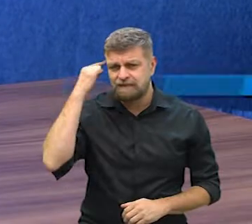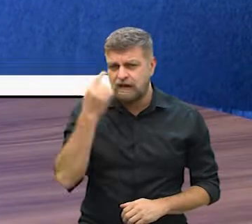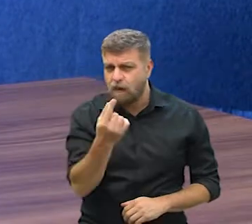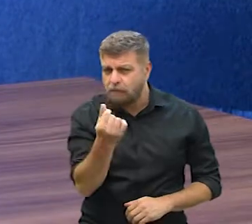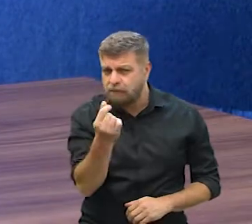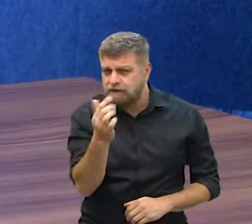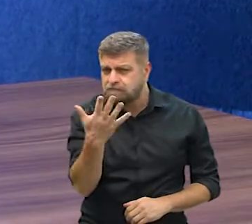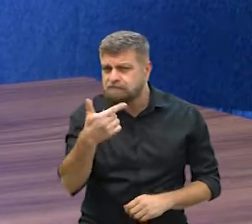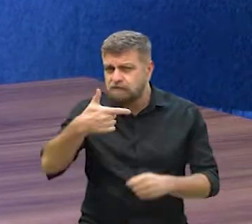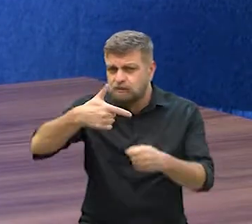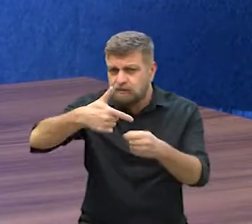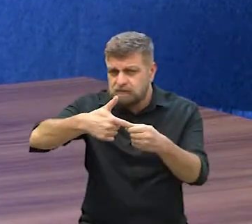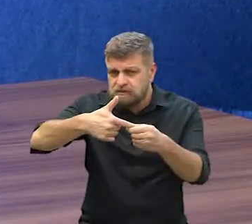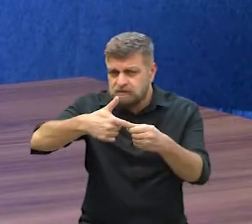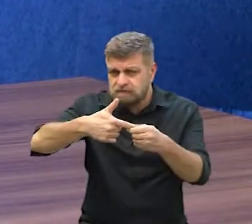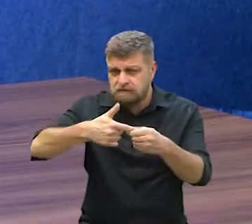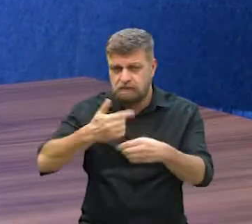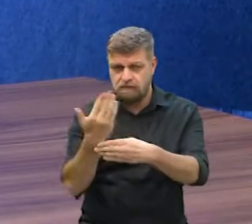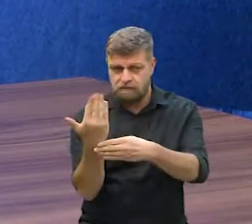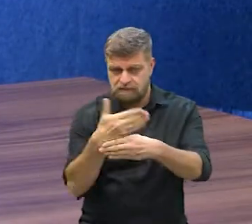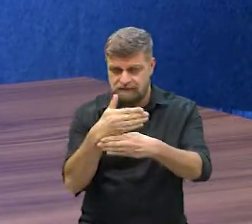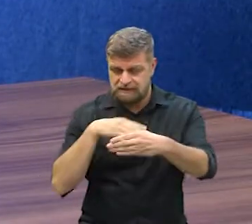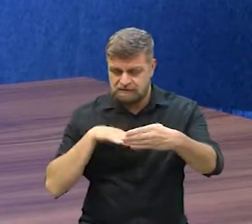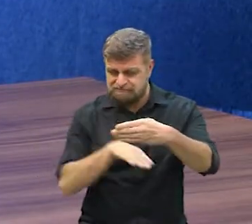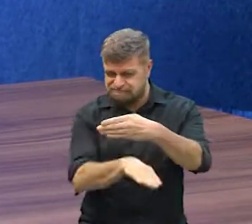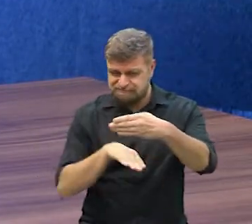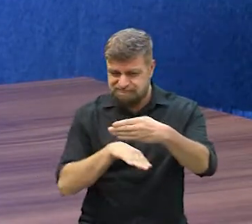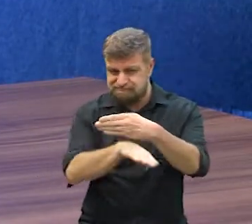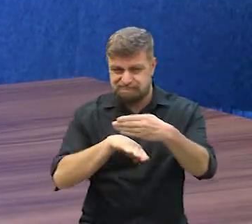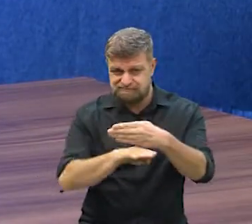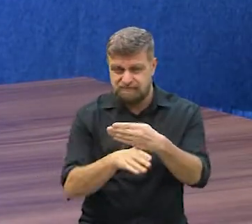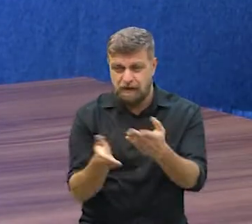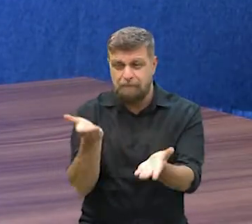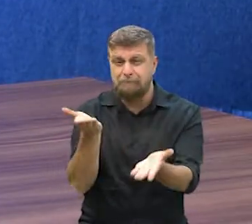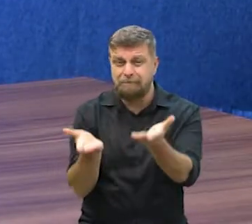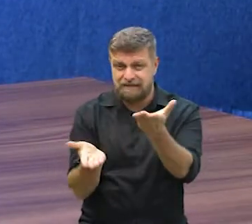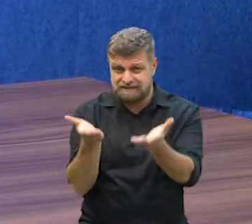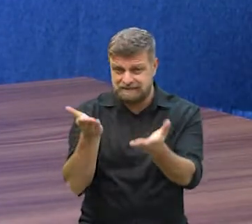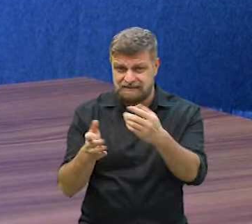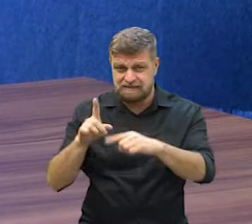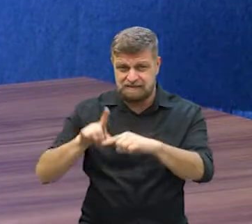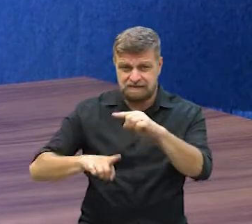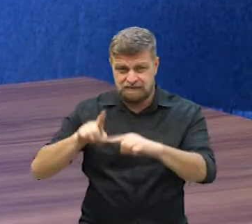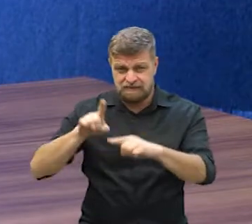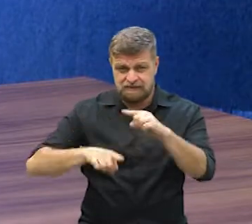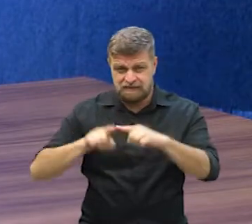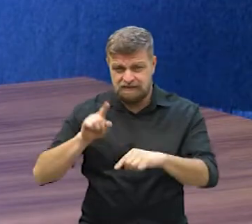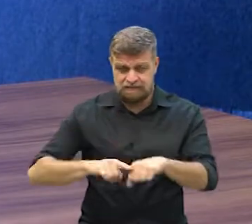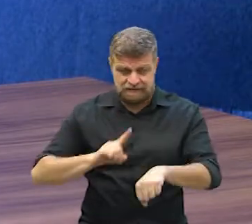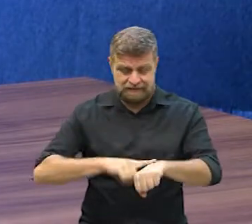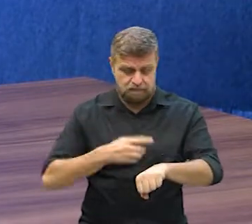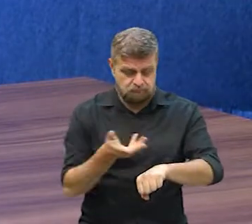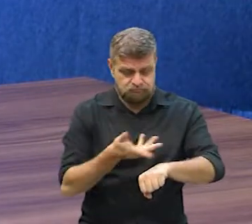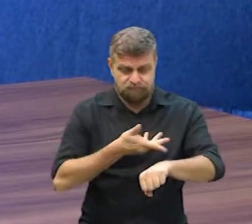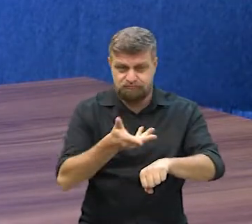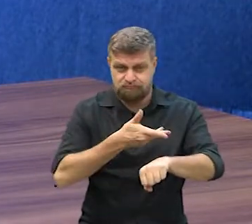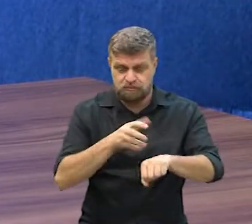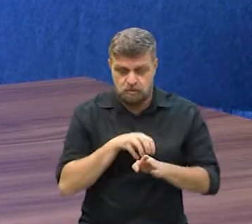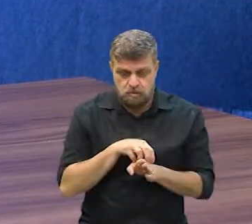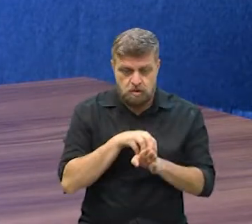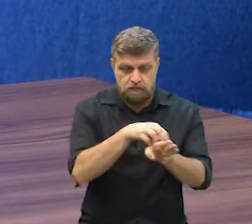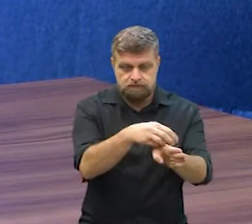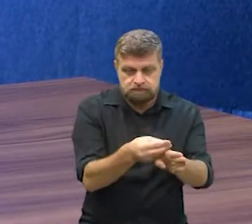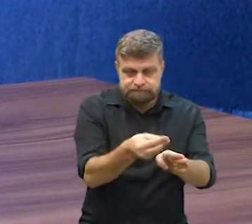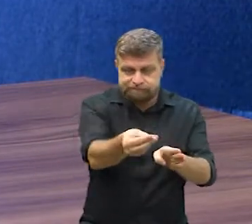lidar com o preço dos combustíveis, dos pedágios, com a pesagem das cargas, fazer uma corrida contra o tempo para